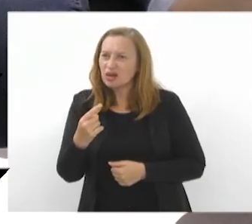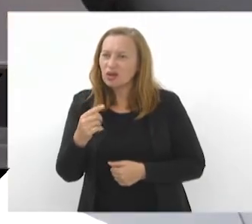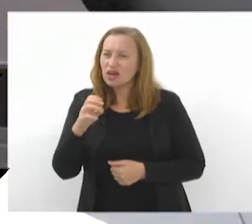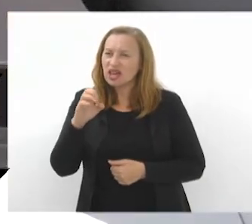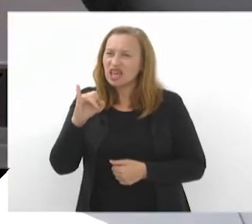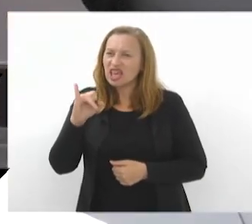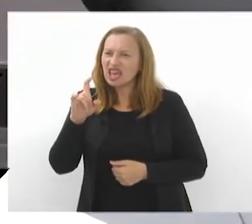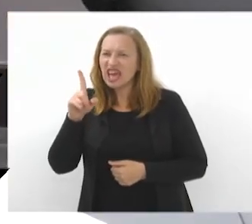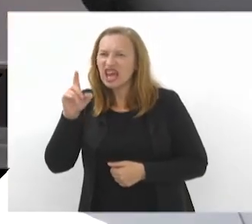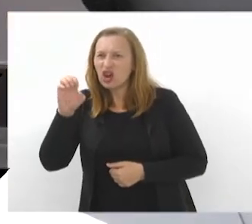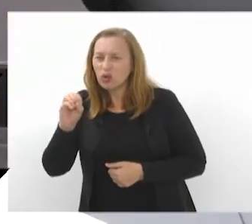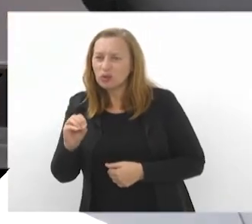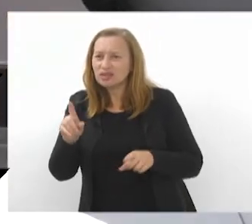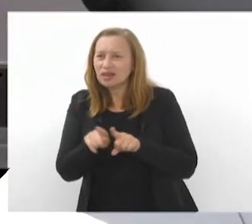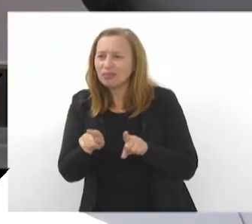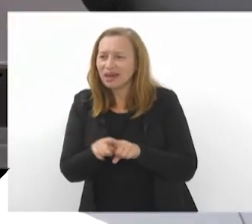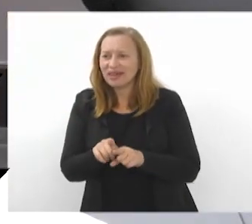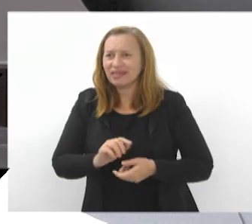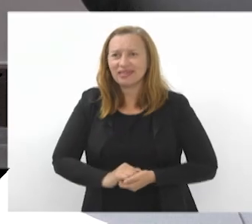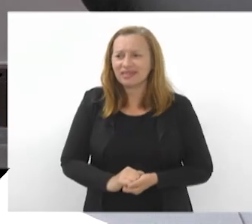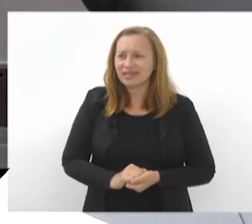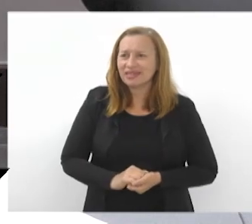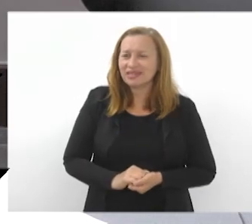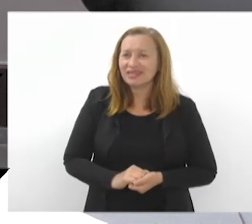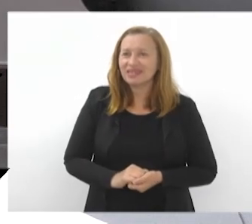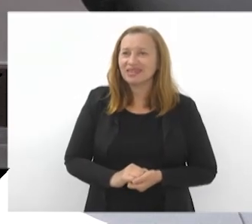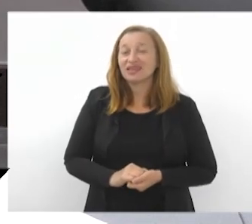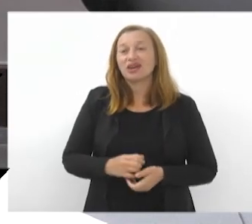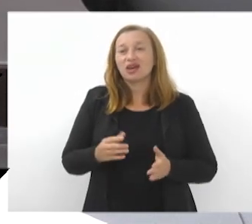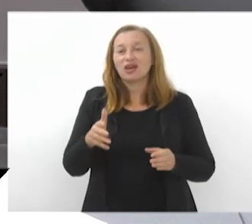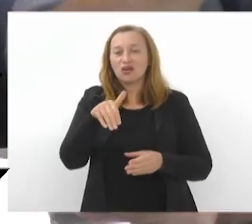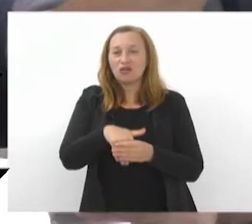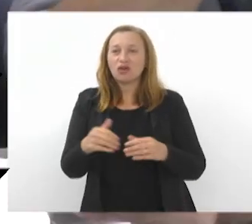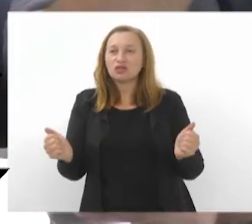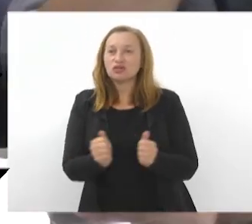Deve ter uma justificativa. Não, tudo bem, então eu voto com o relator.